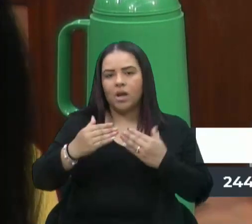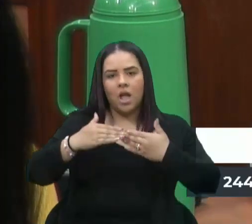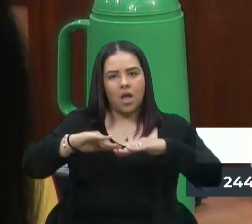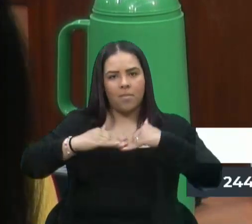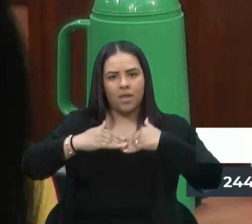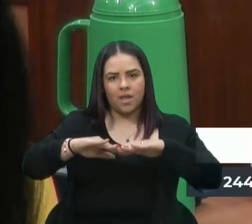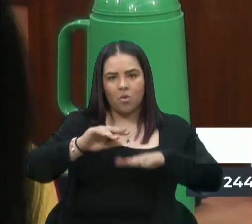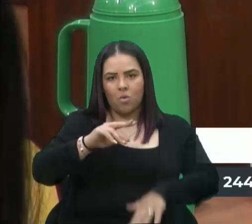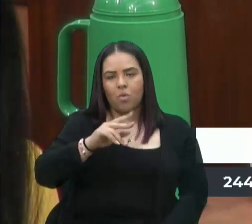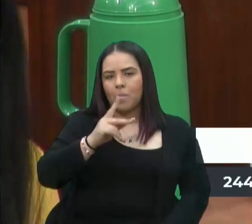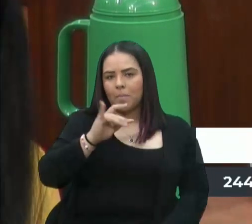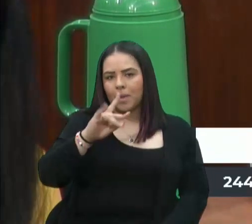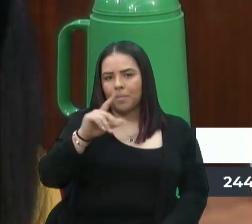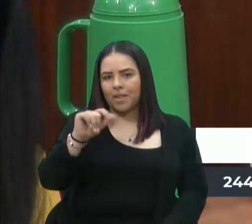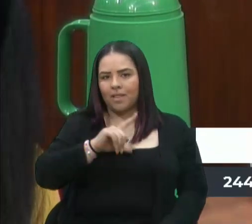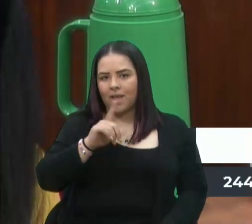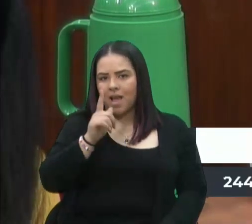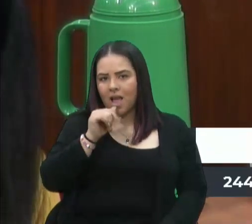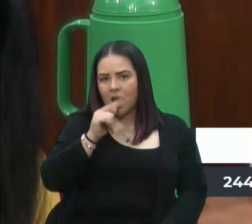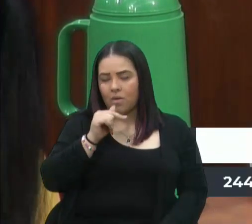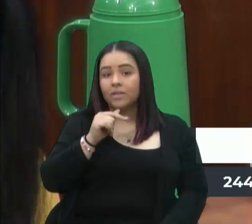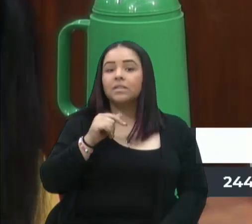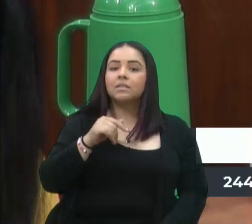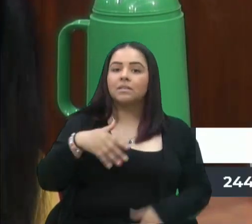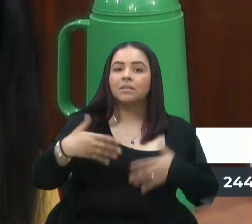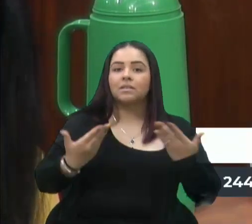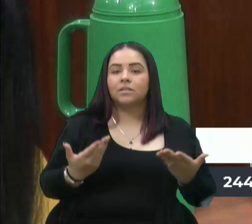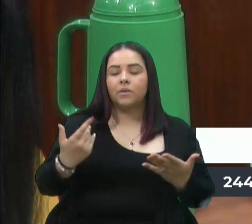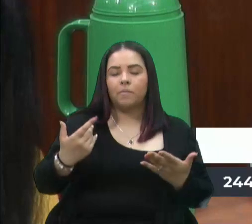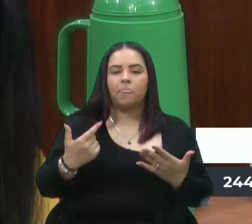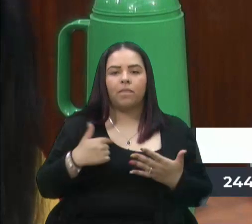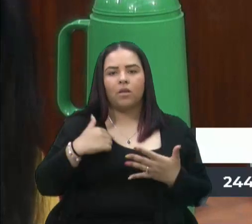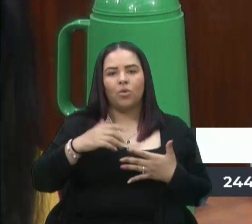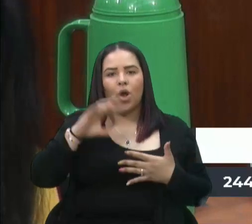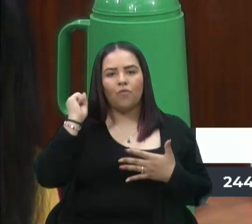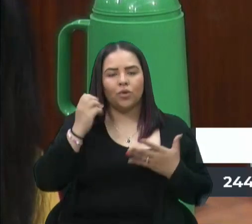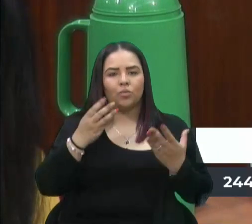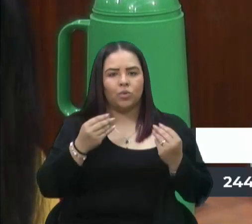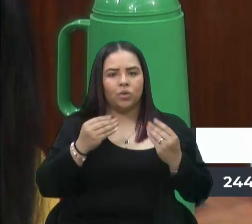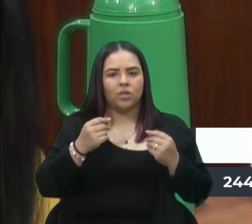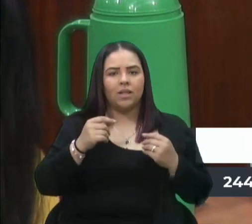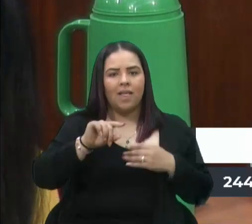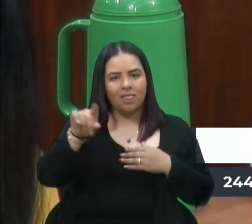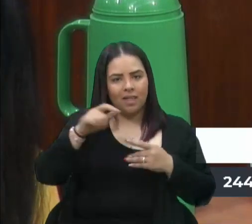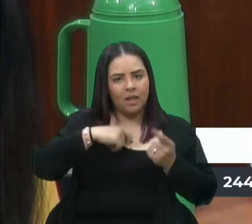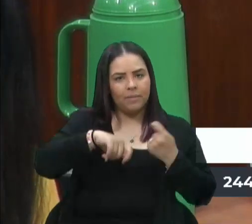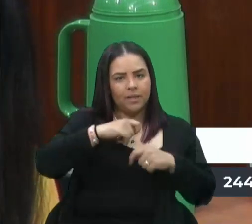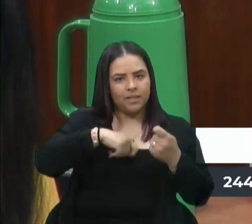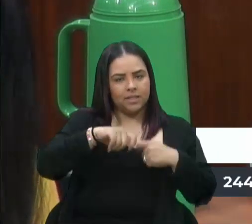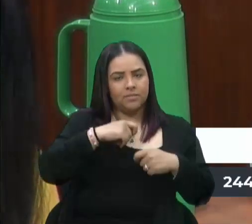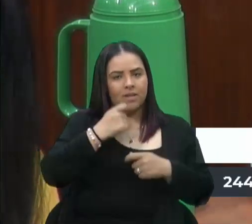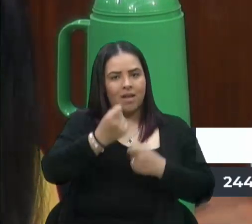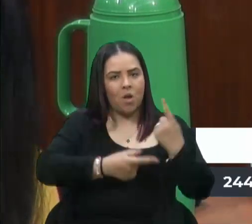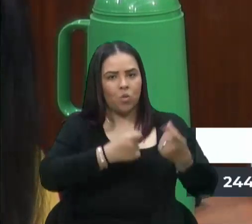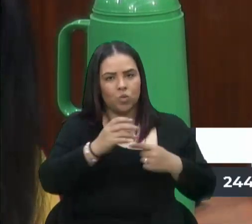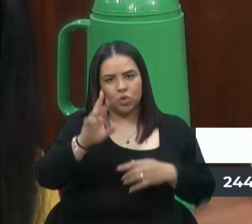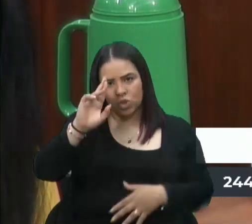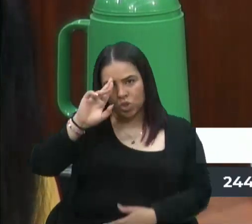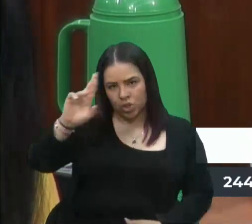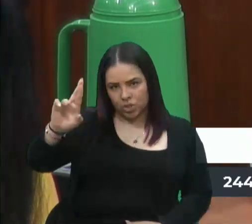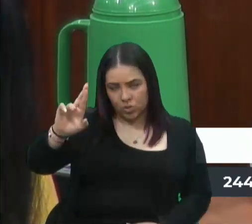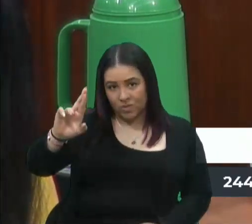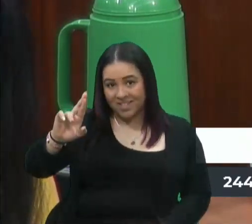pipa levar água. Então é preciso... eu ouvi muito dessa administração, alguns